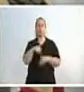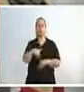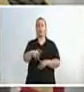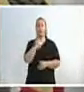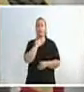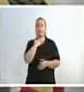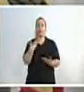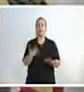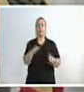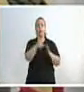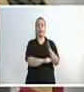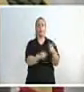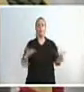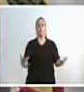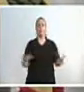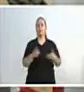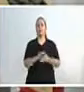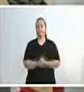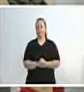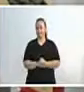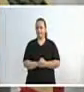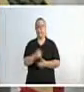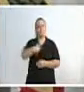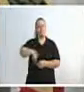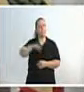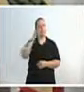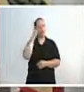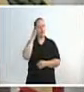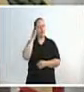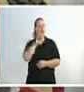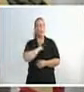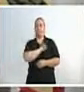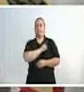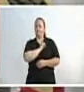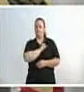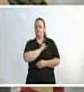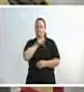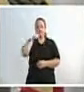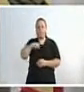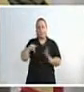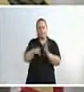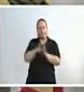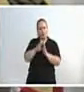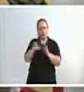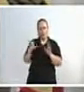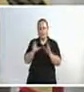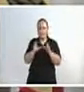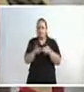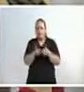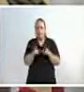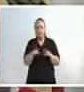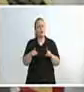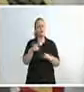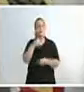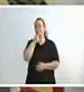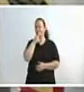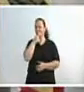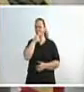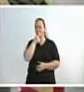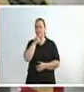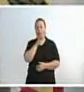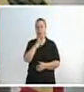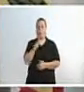e nós sabemos do esforço, né, do delegado Marchetti, de toda a sua equipe. Mas, infelizmente, a cidade está